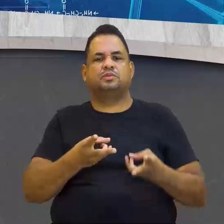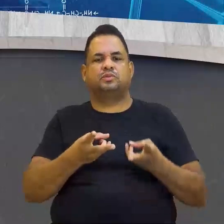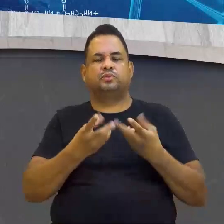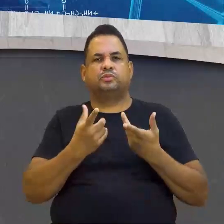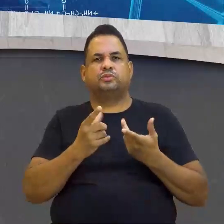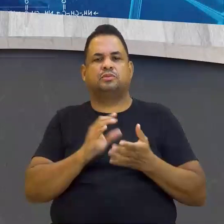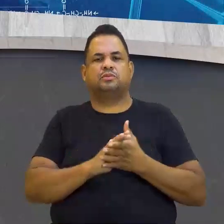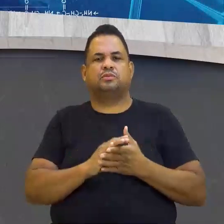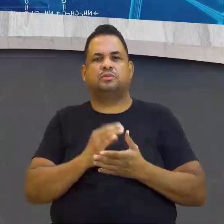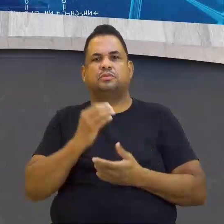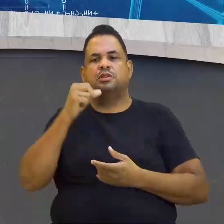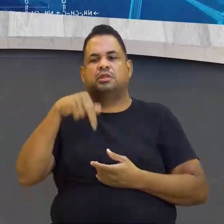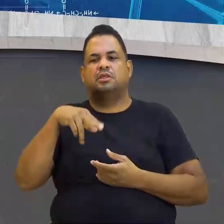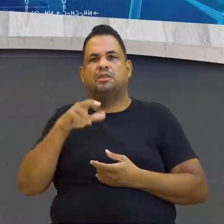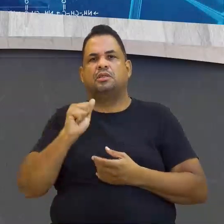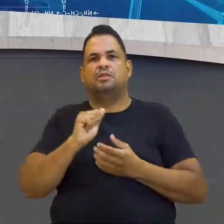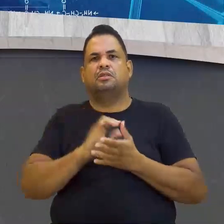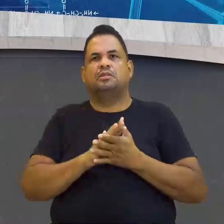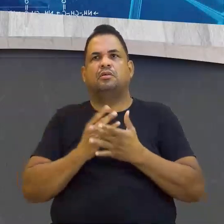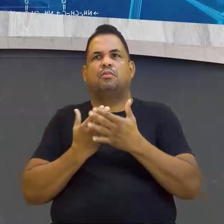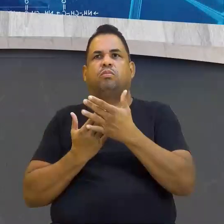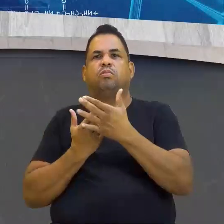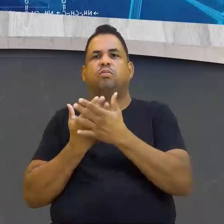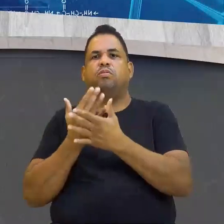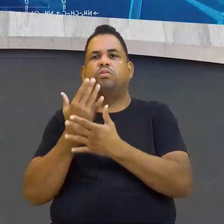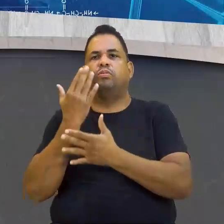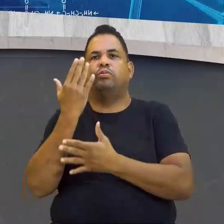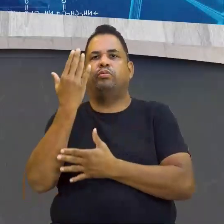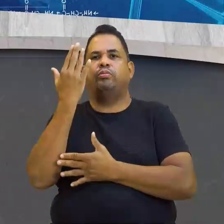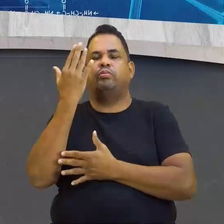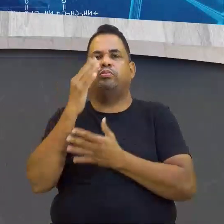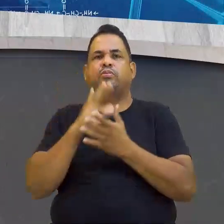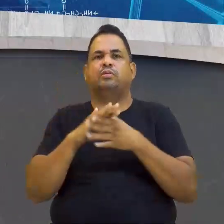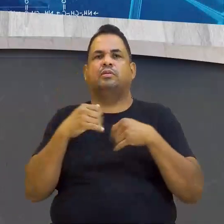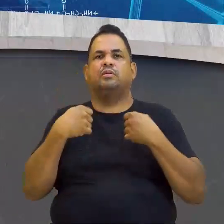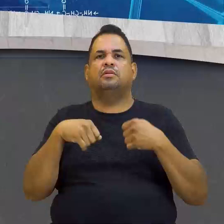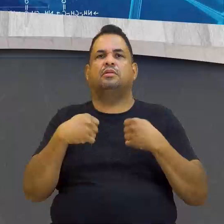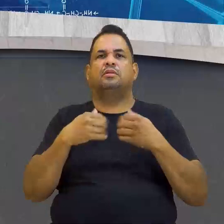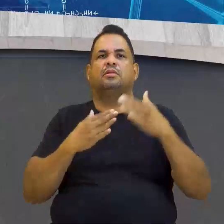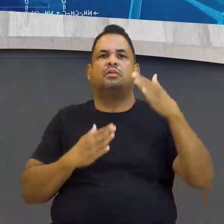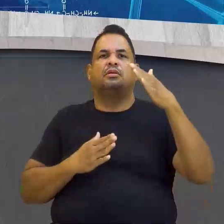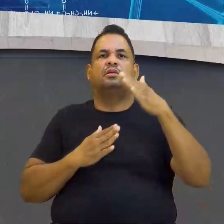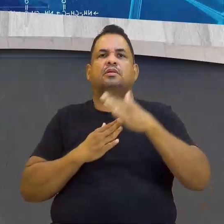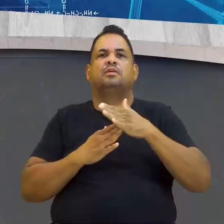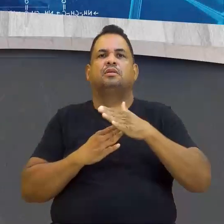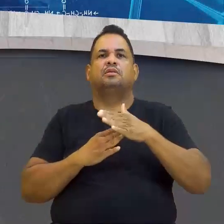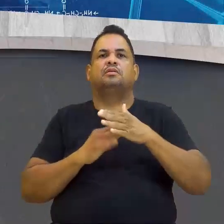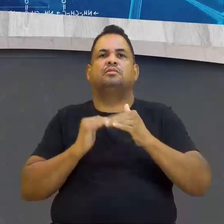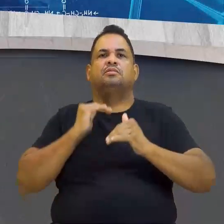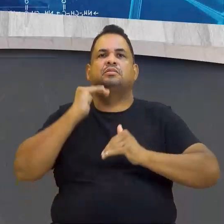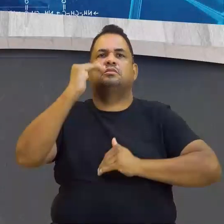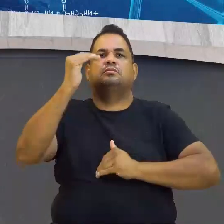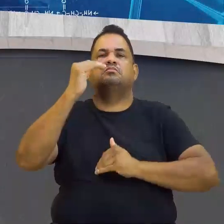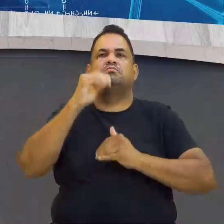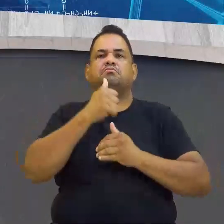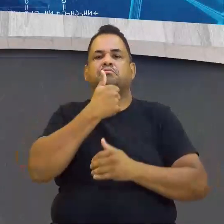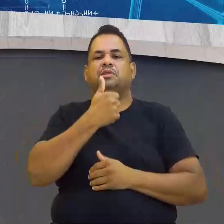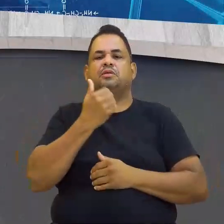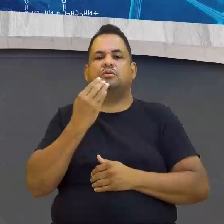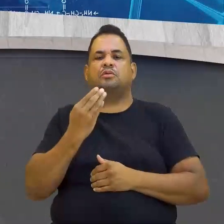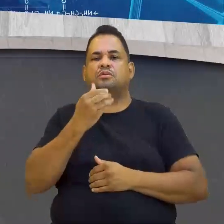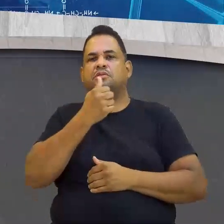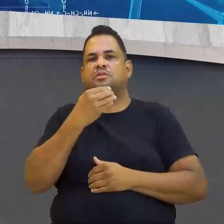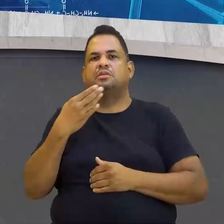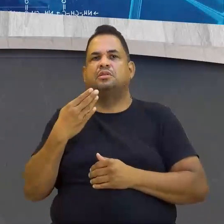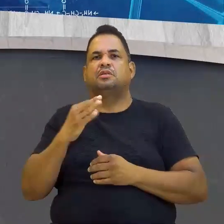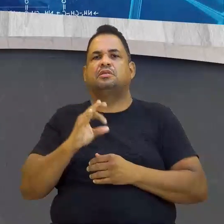de sódio na fase gasosa, nós precisamos atingir uma temperatura acima de